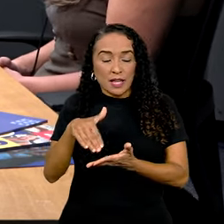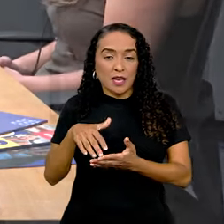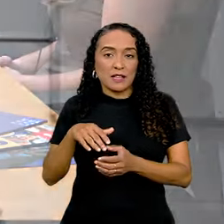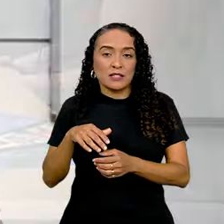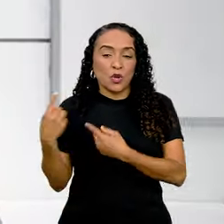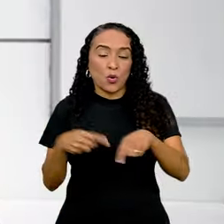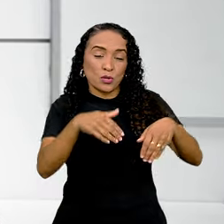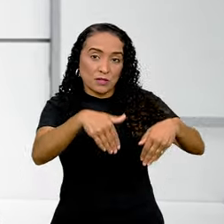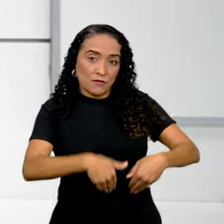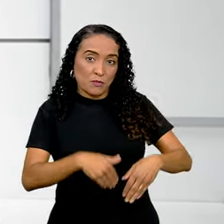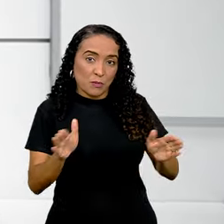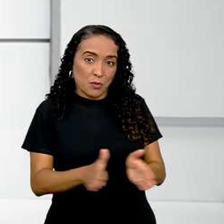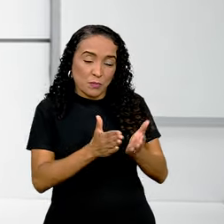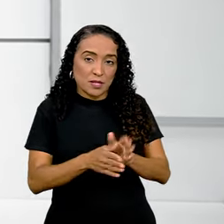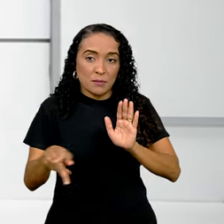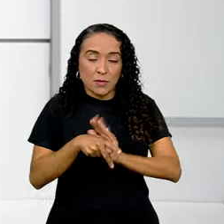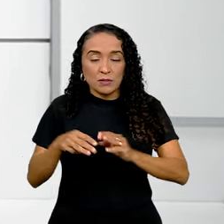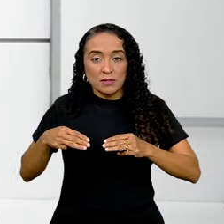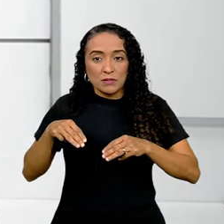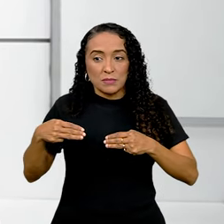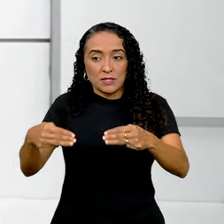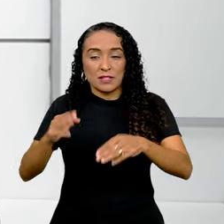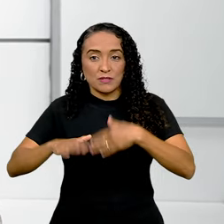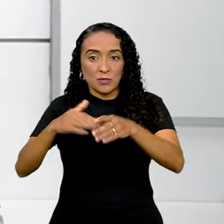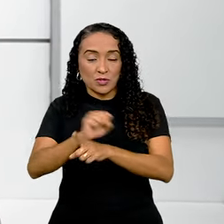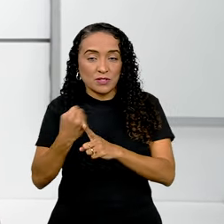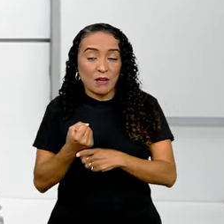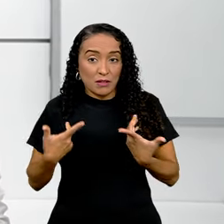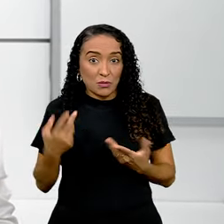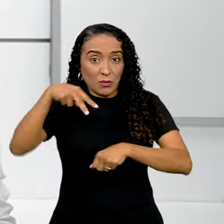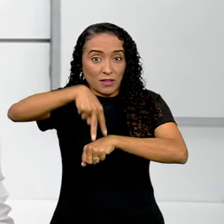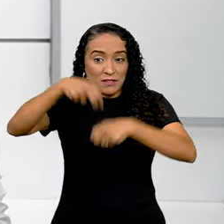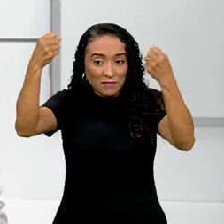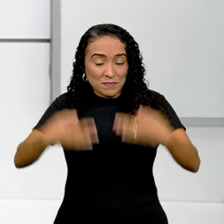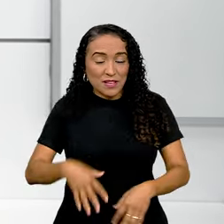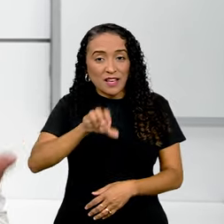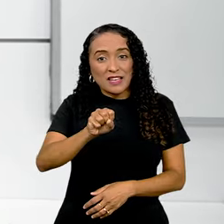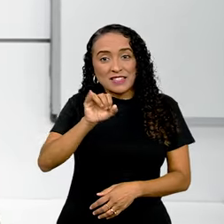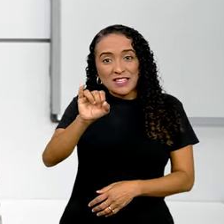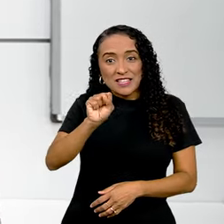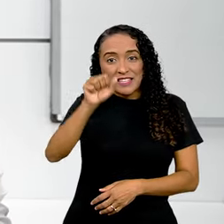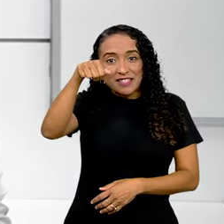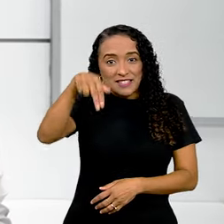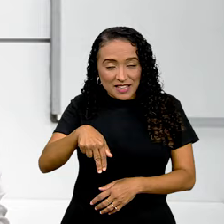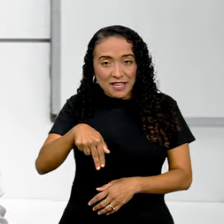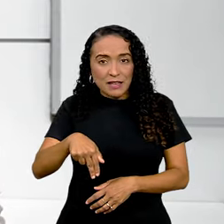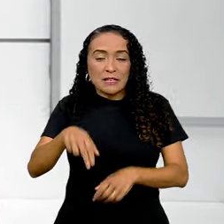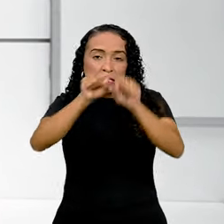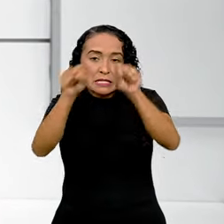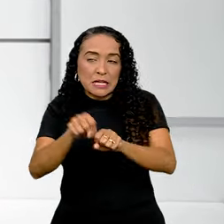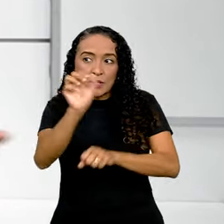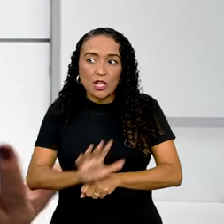como secretária extraordinária de combate à pobreza e a fome do ministério de Desenvolvimento Social e eu tô aqui para falar sobre o cisan o Sistema